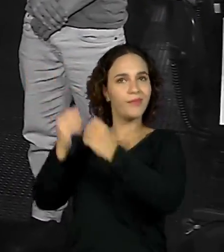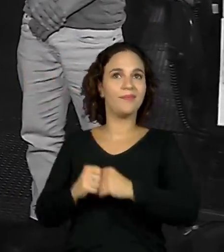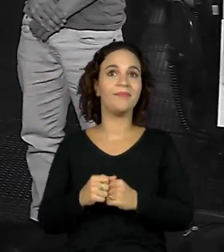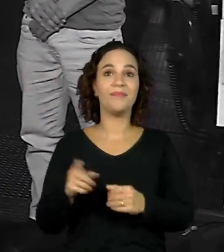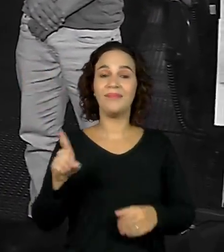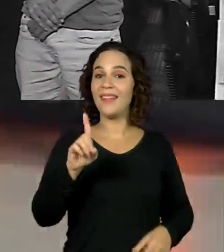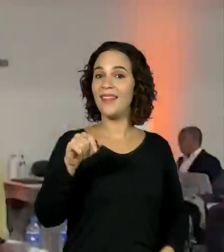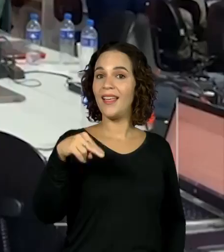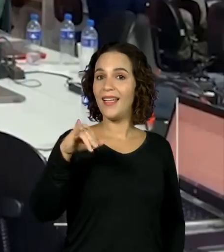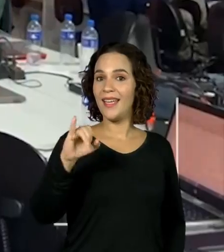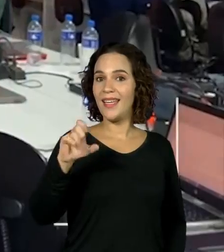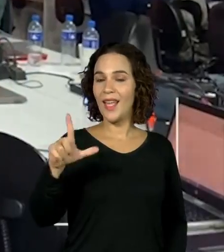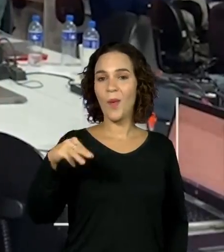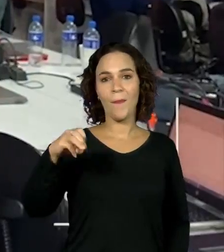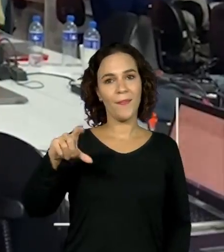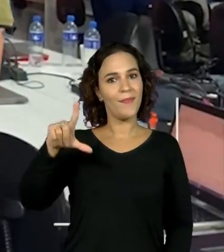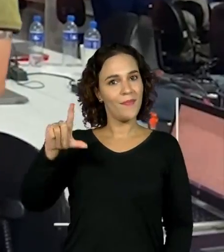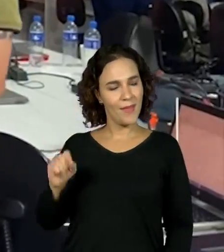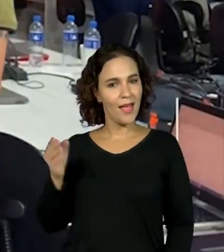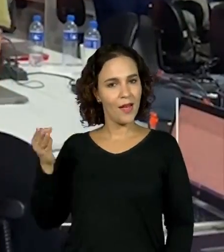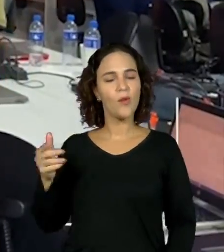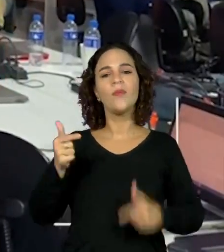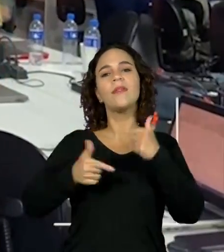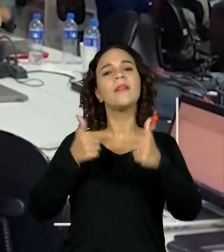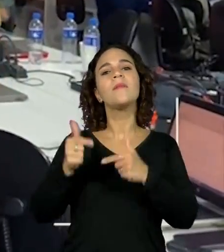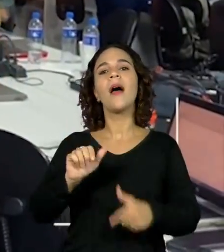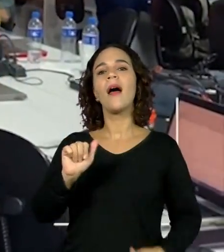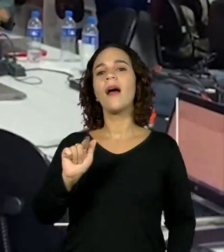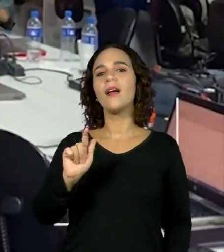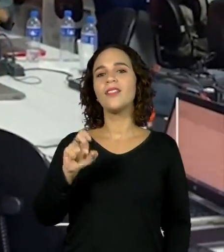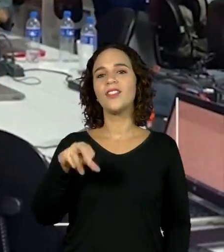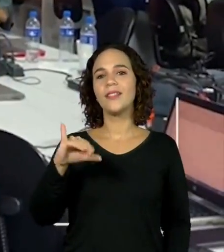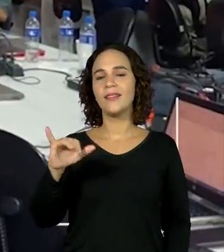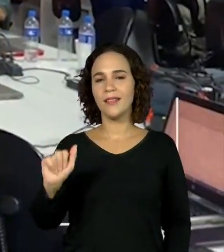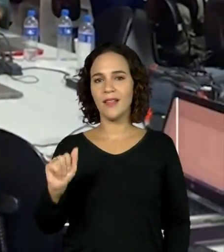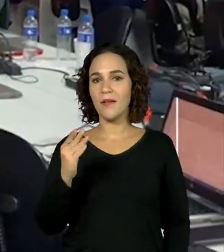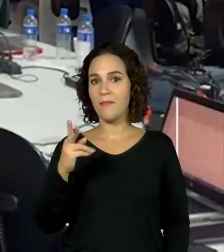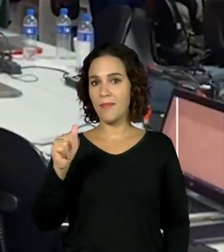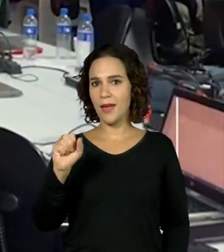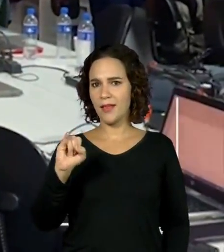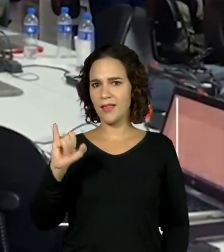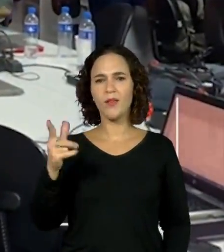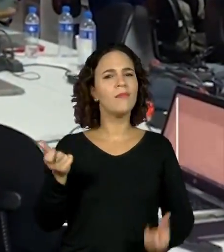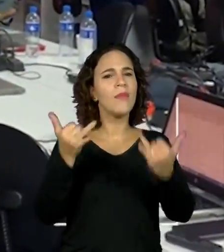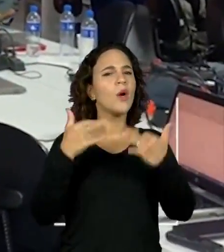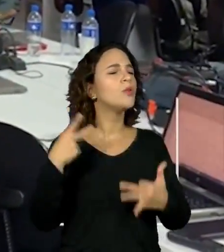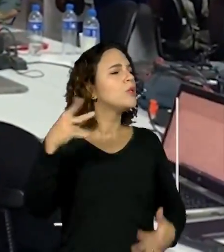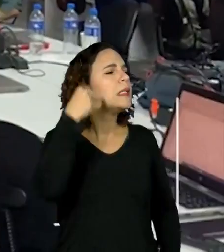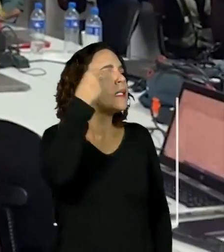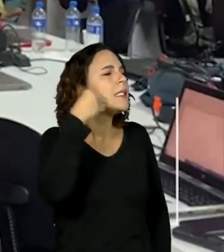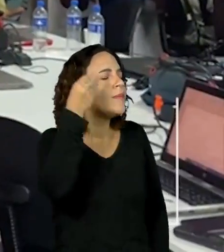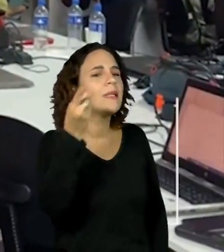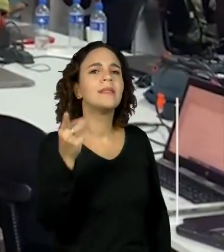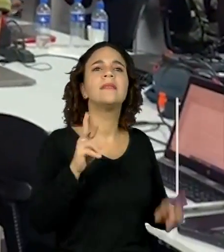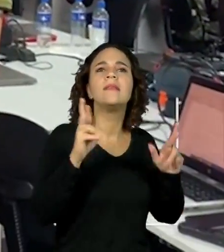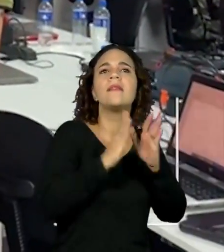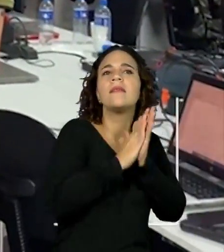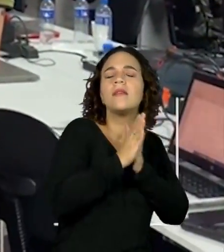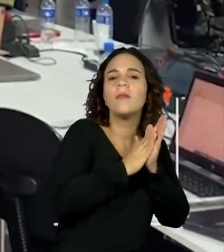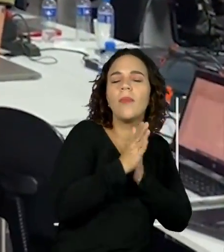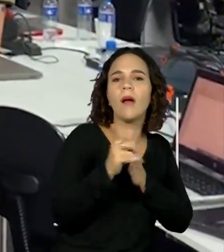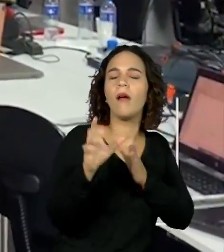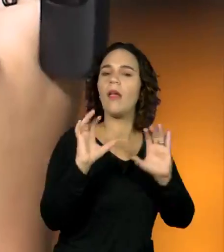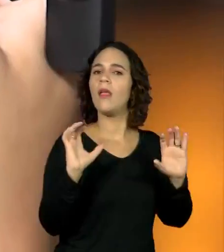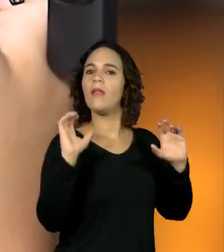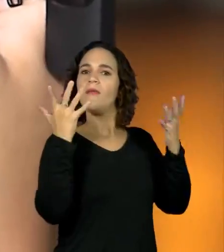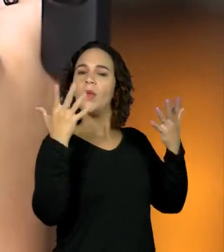da Agência Brasil. Eu queria saber um pouco como que está sendo a sua experiência aqui no G20, quais são as suas expectativas para um evento tão grandioso